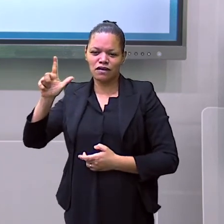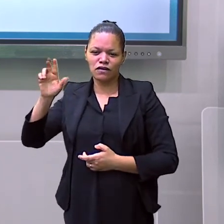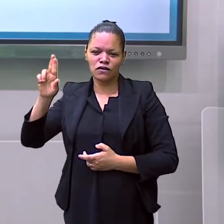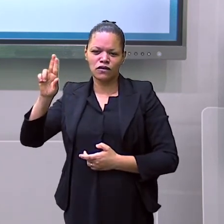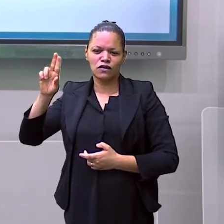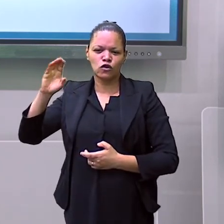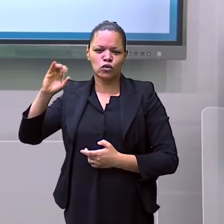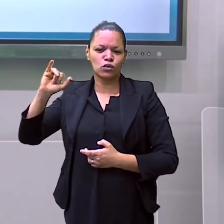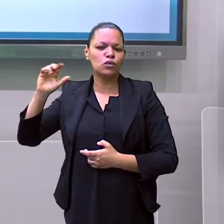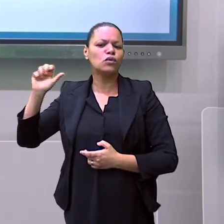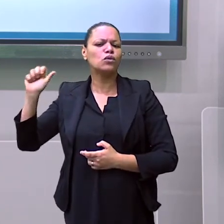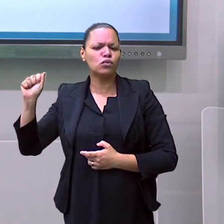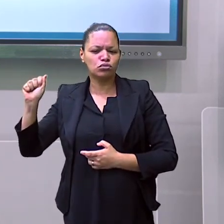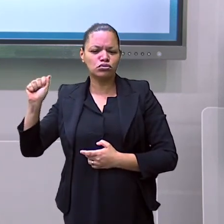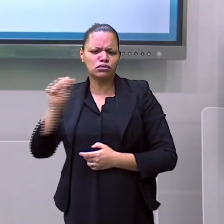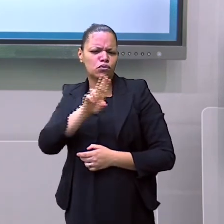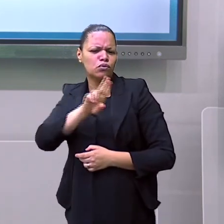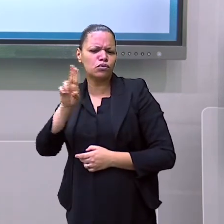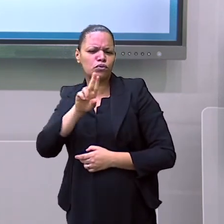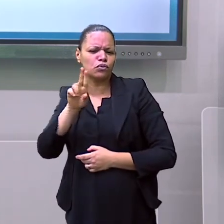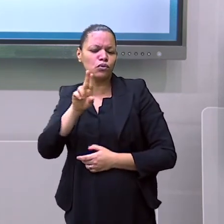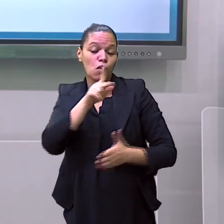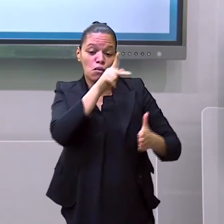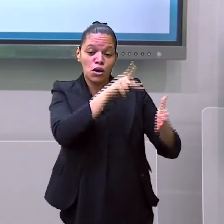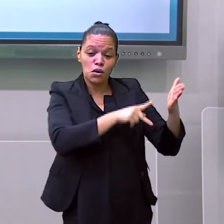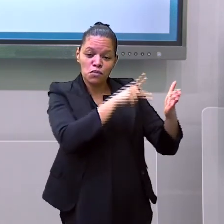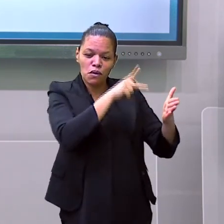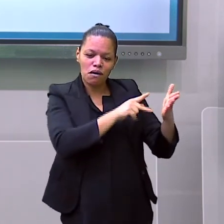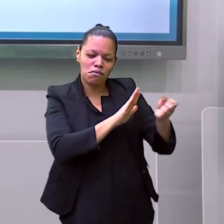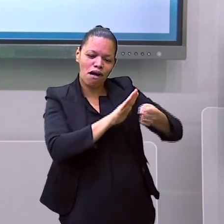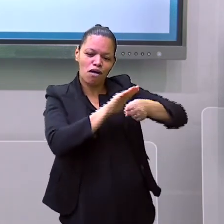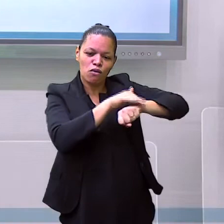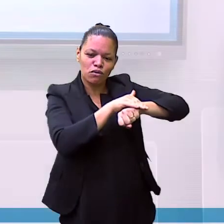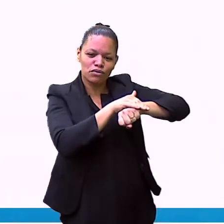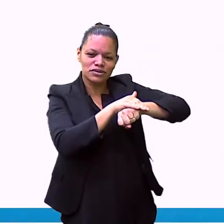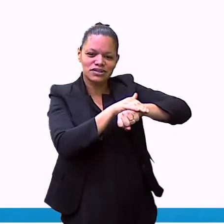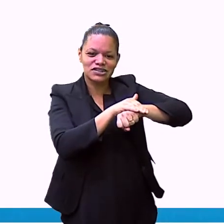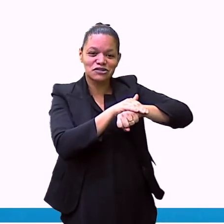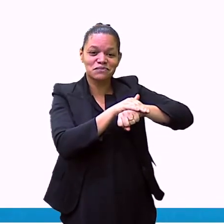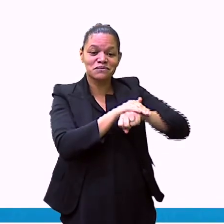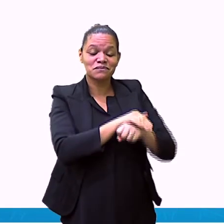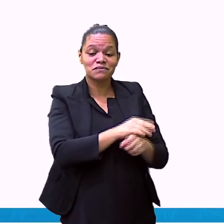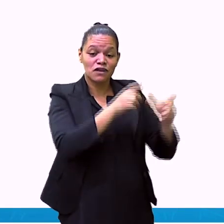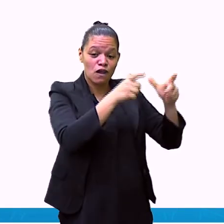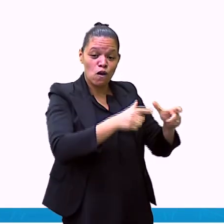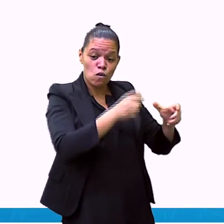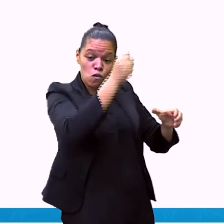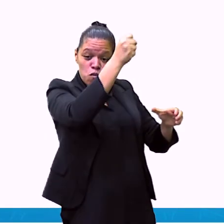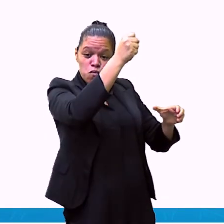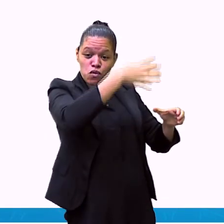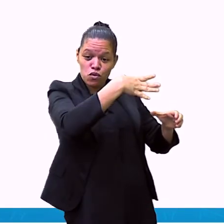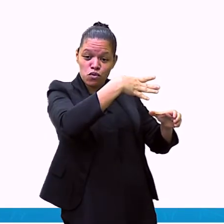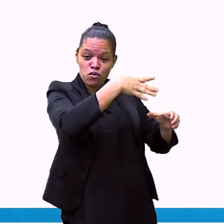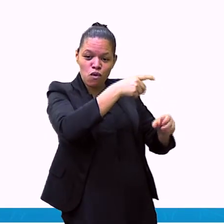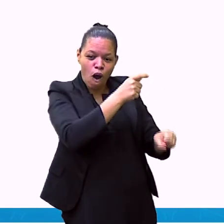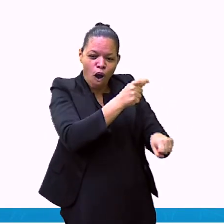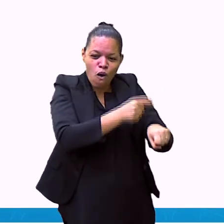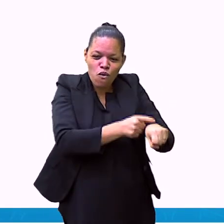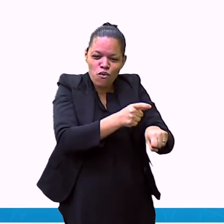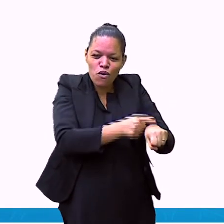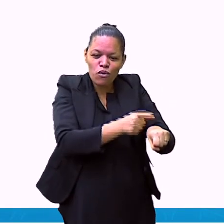Ossos. O nome do poema é A Noite. O abajur, o relógio,